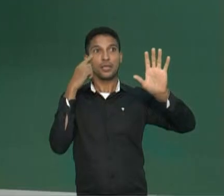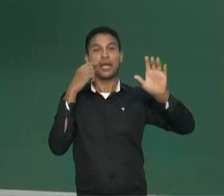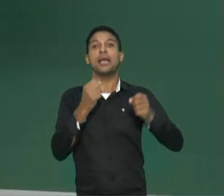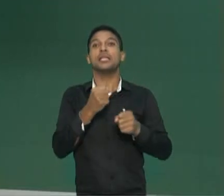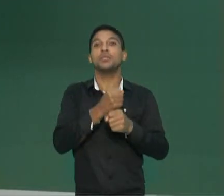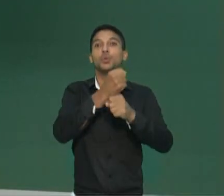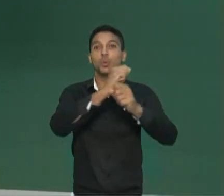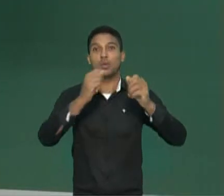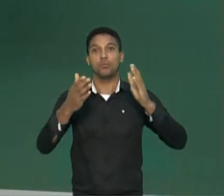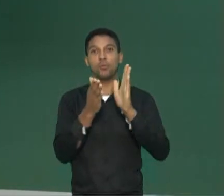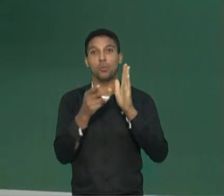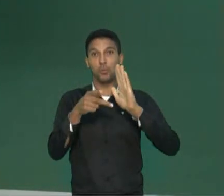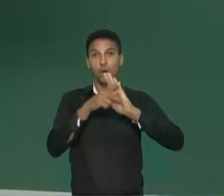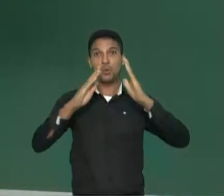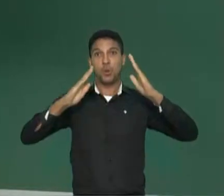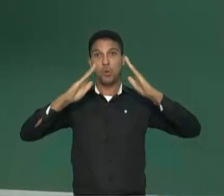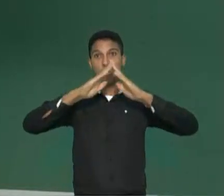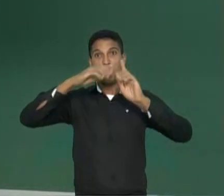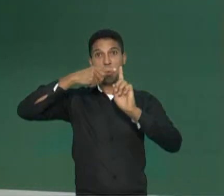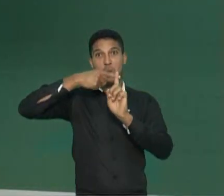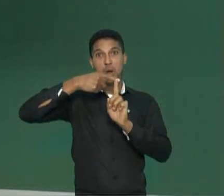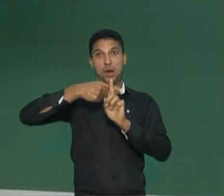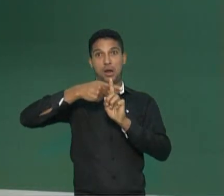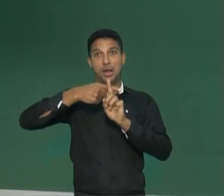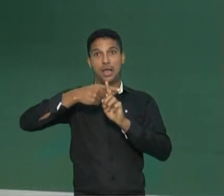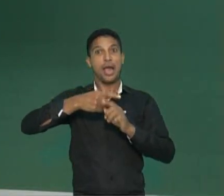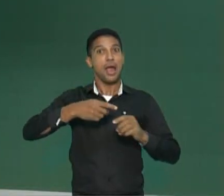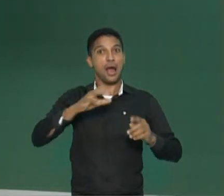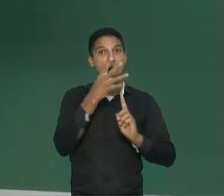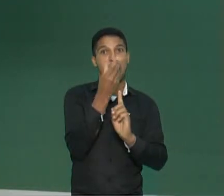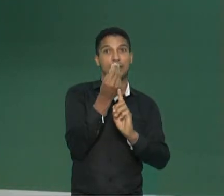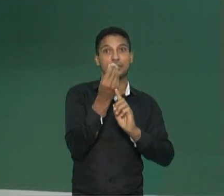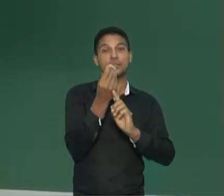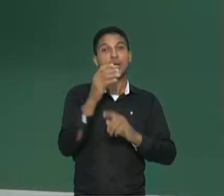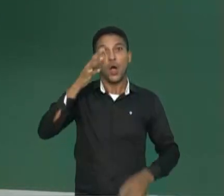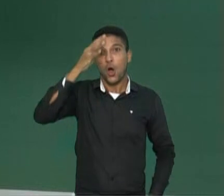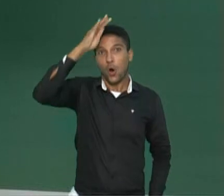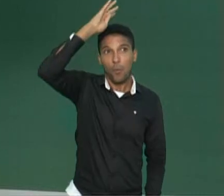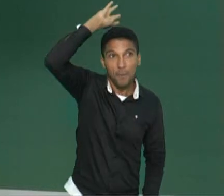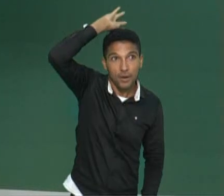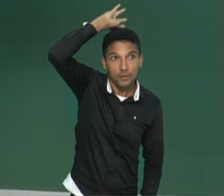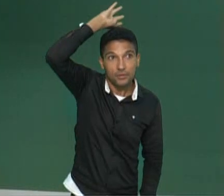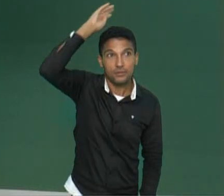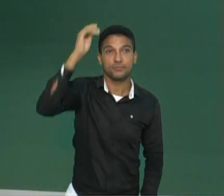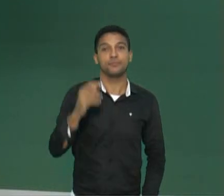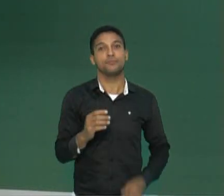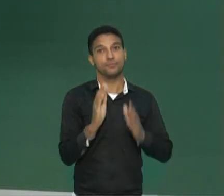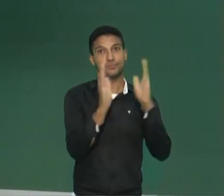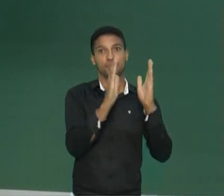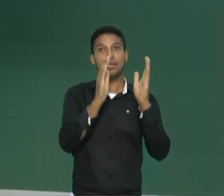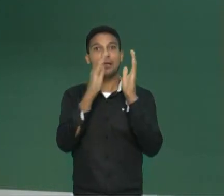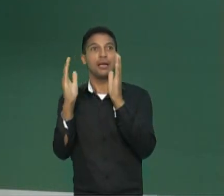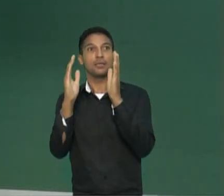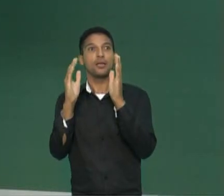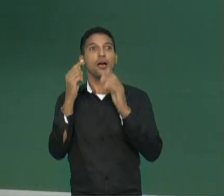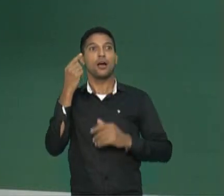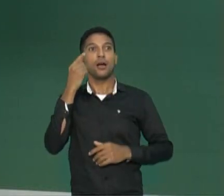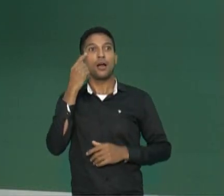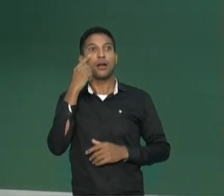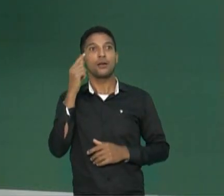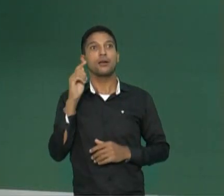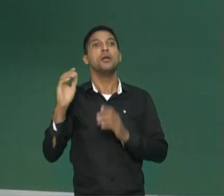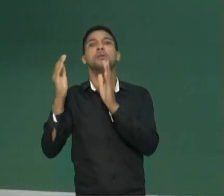que segurava aquelas paredes robustas, né, da arte românica. A gente está falando das muqarnas maravilhosas aqui, né, e do